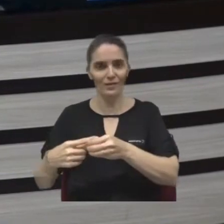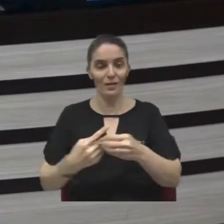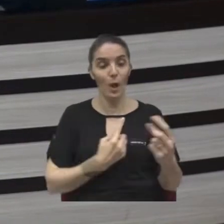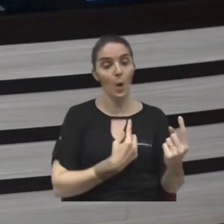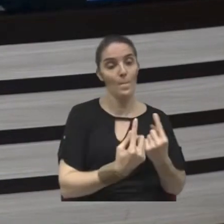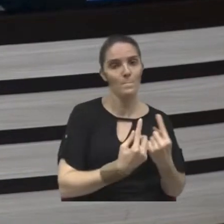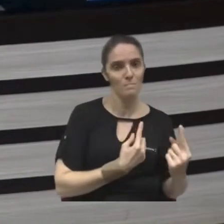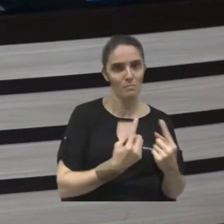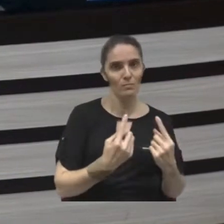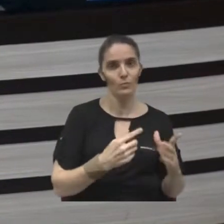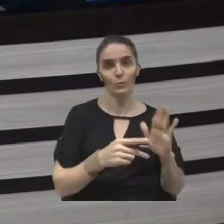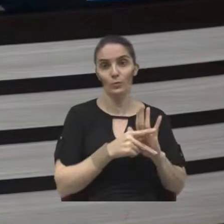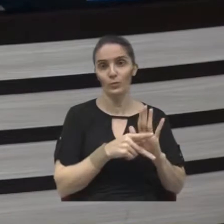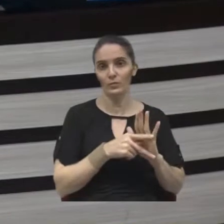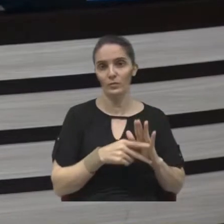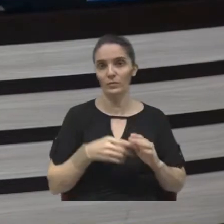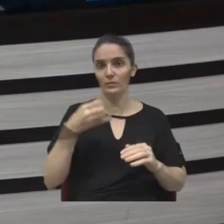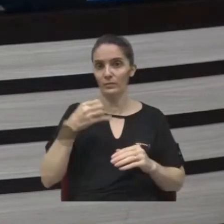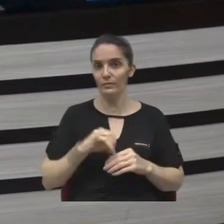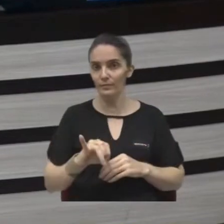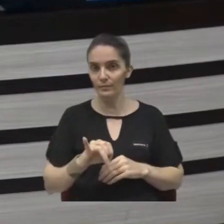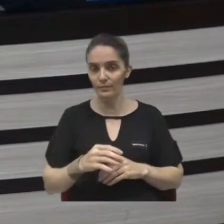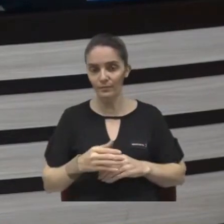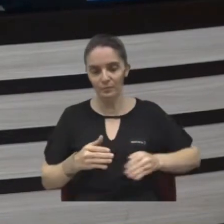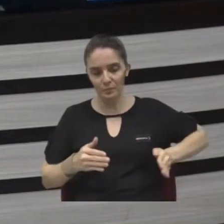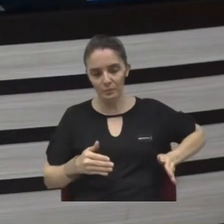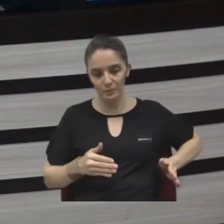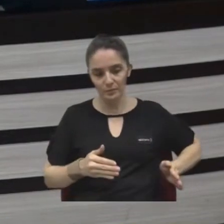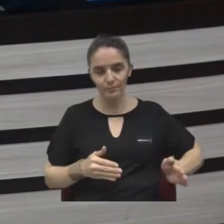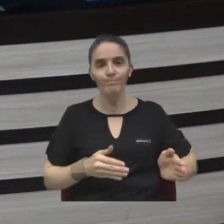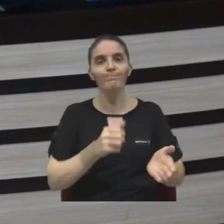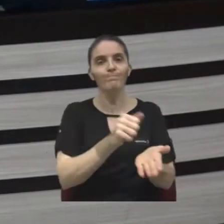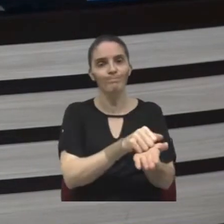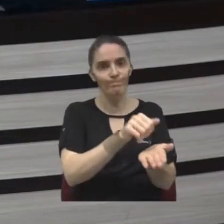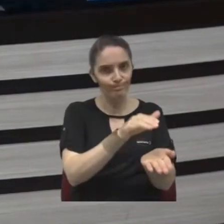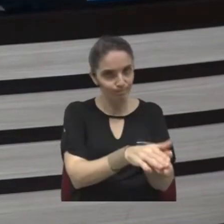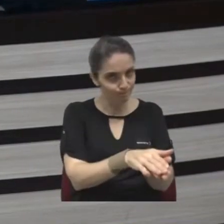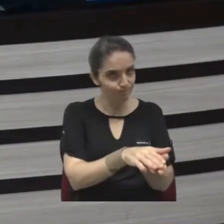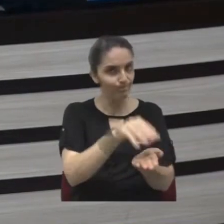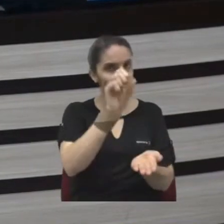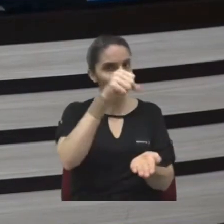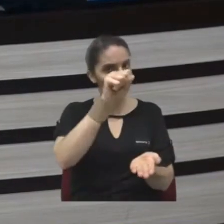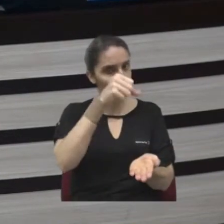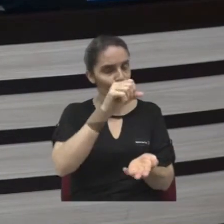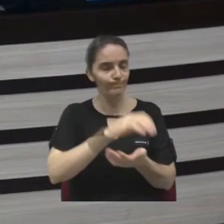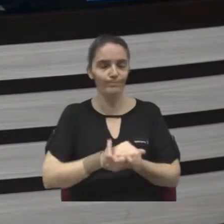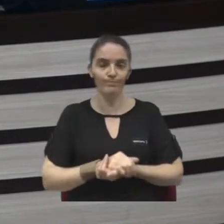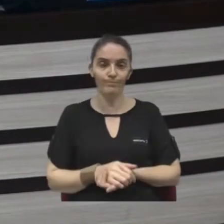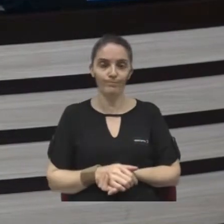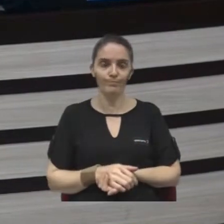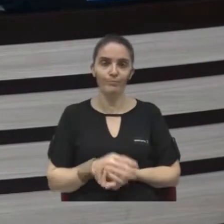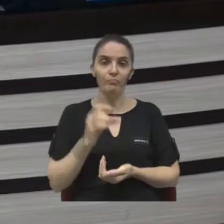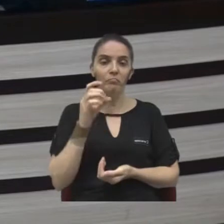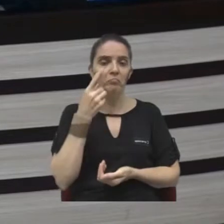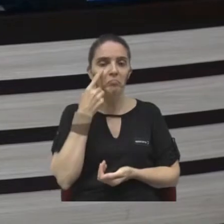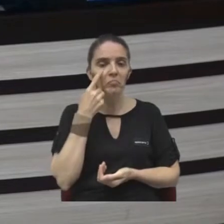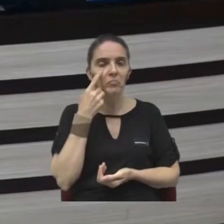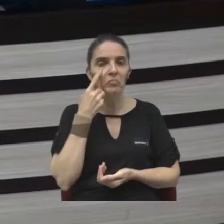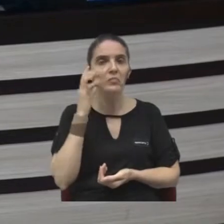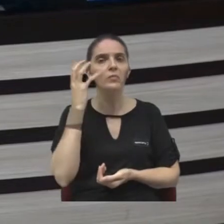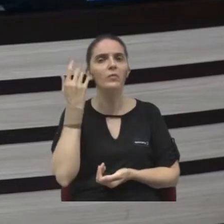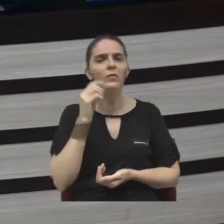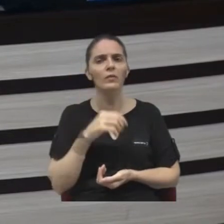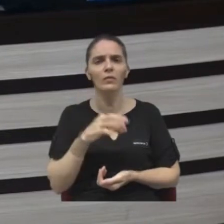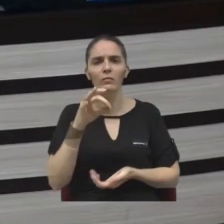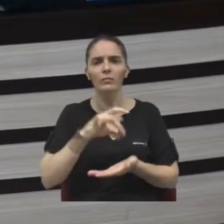você está andando no acostamento de uma rodovia, você toma multa. Então, a gente precisa notar o que está acontecendo realmente, por que os rodoviários ficam